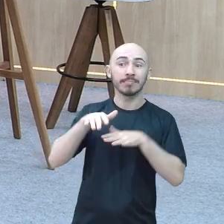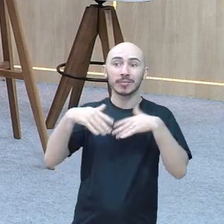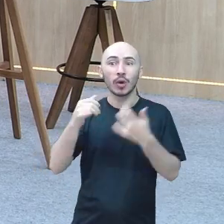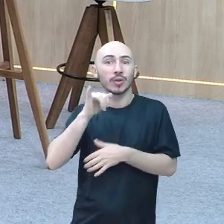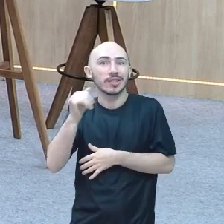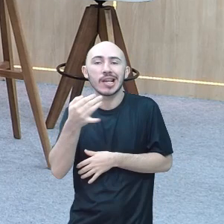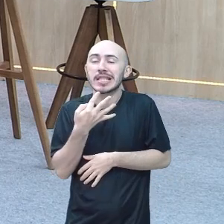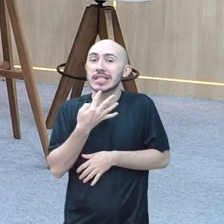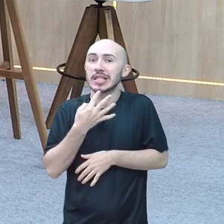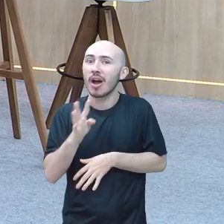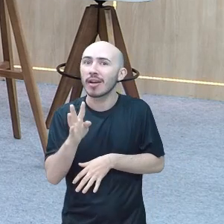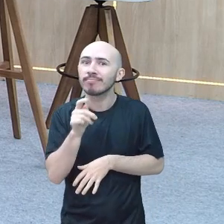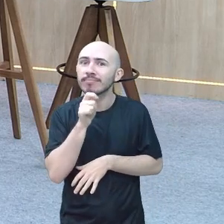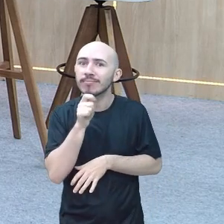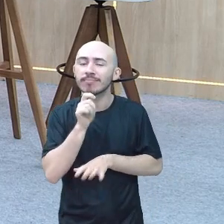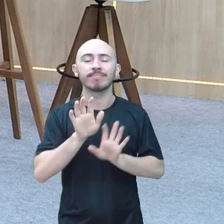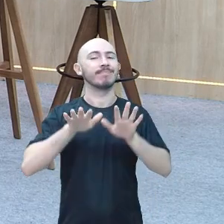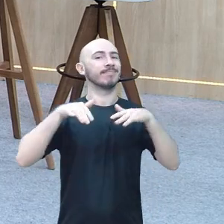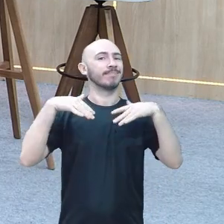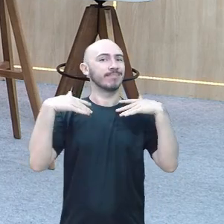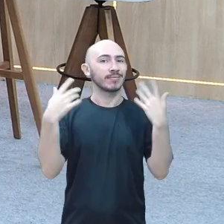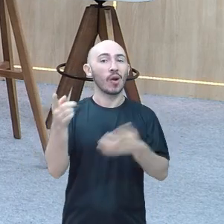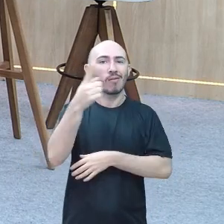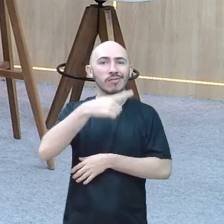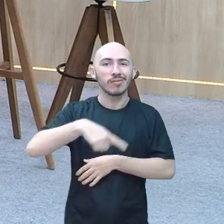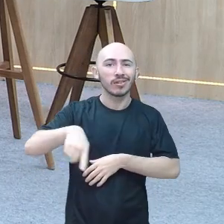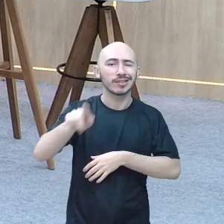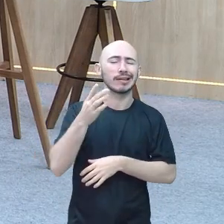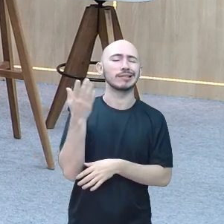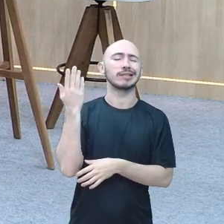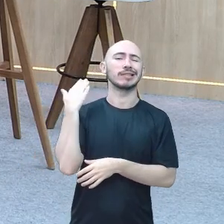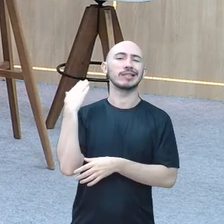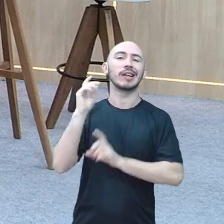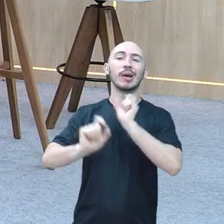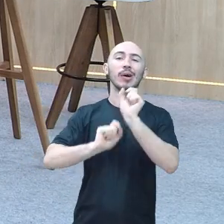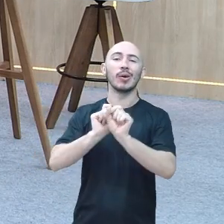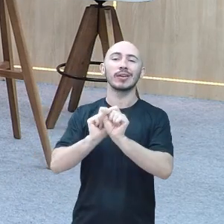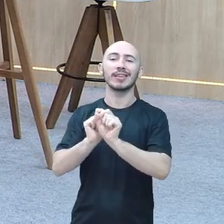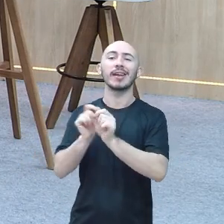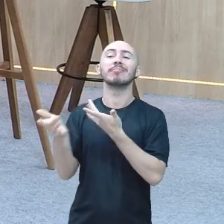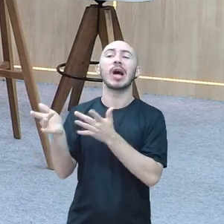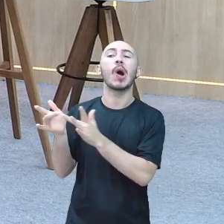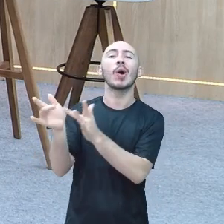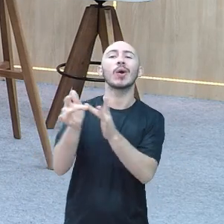K-pop, certamente você faz um tempo que não anda com jovens, viu?